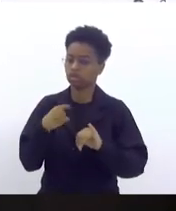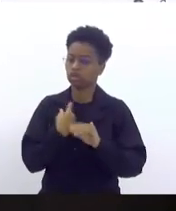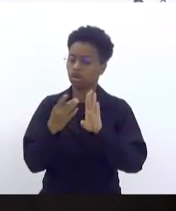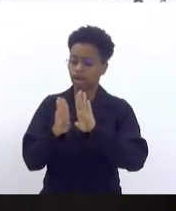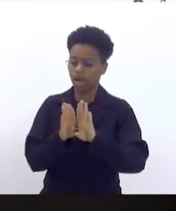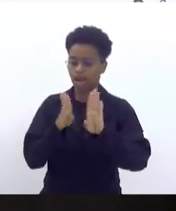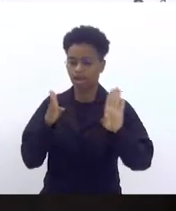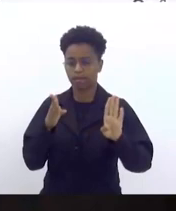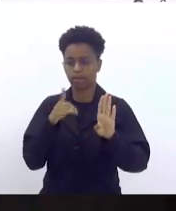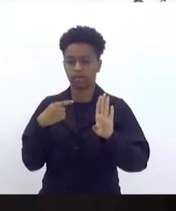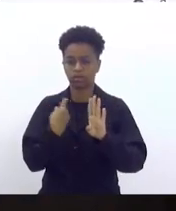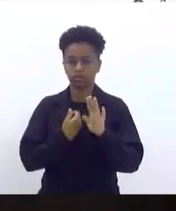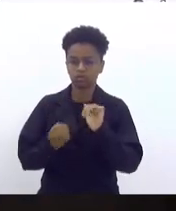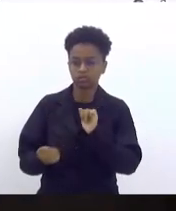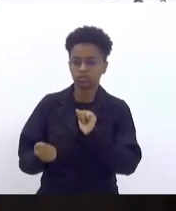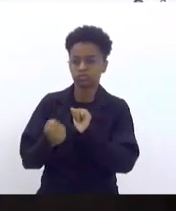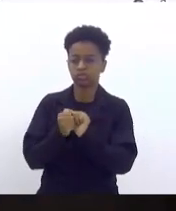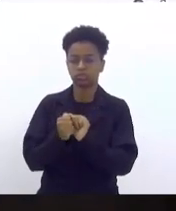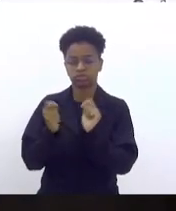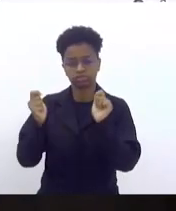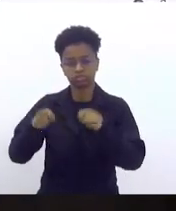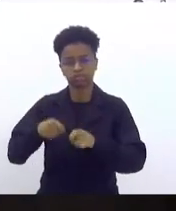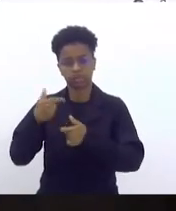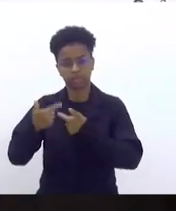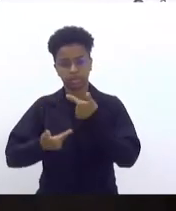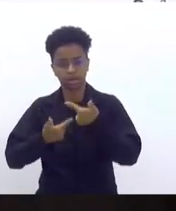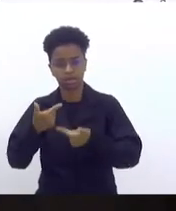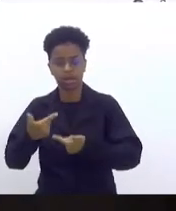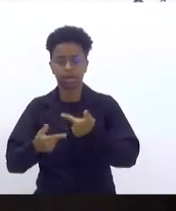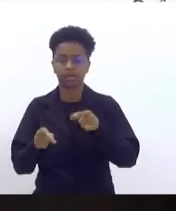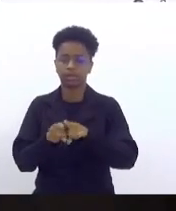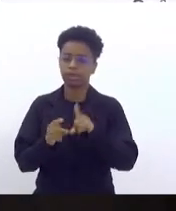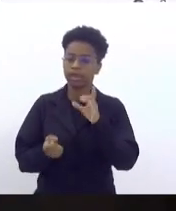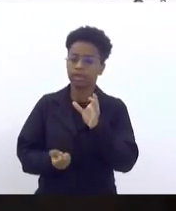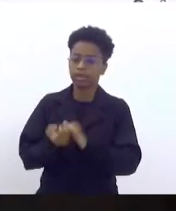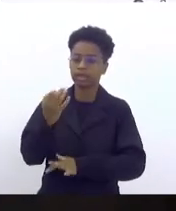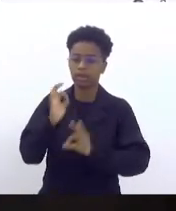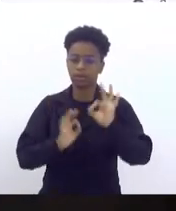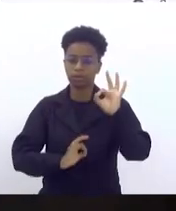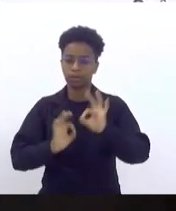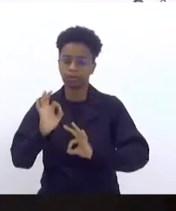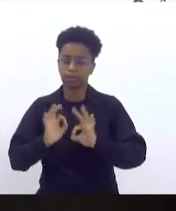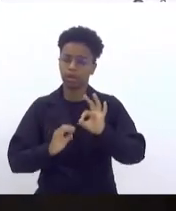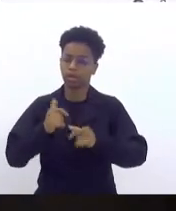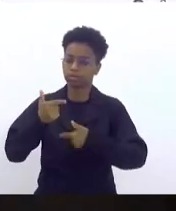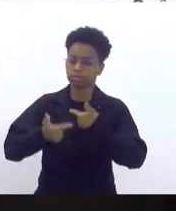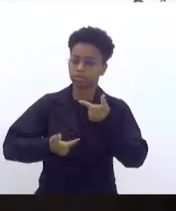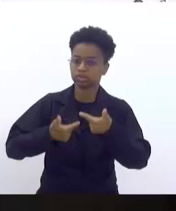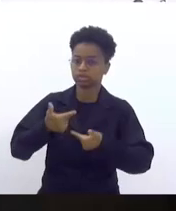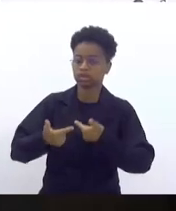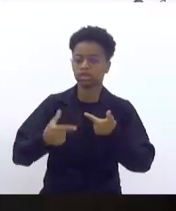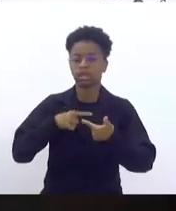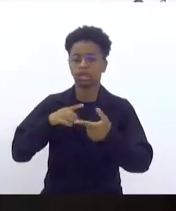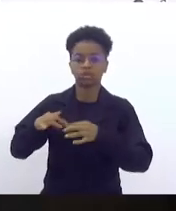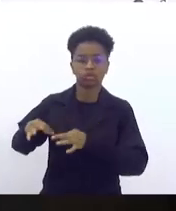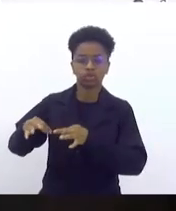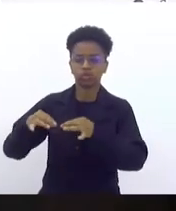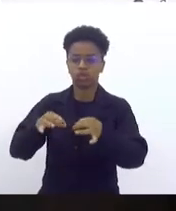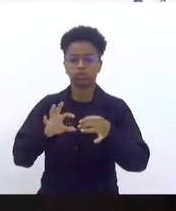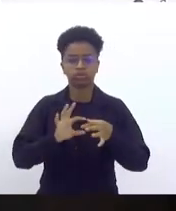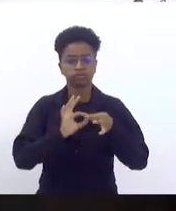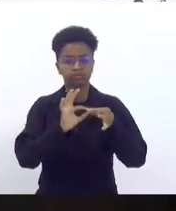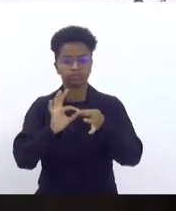juntos nós trabalharmos criarmos um plano de trabalho com todos os atores